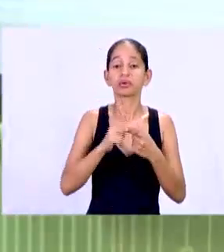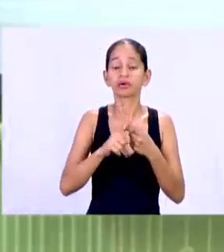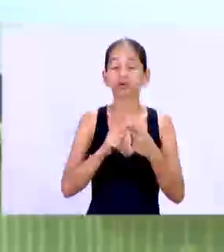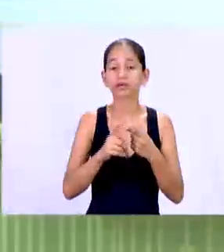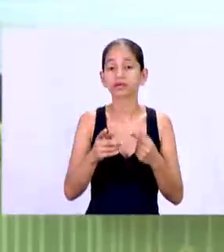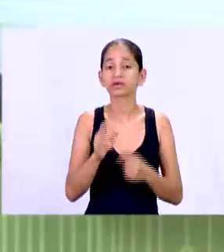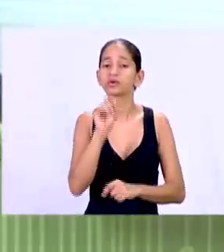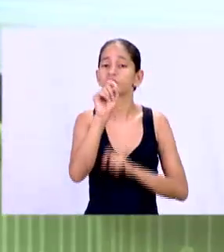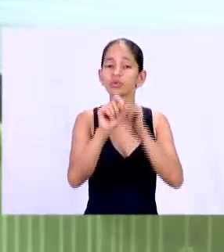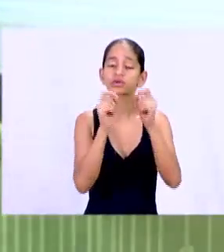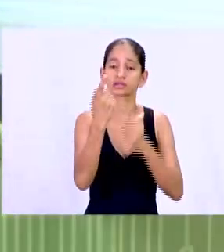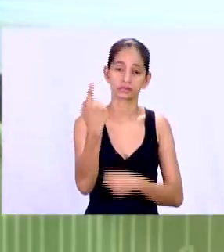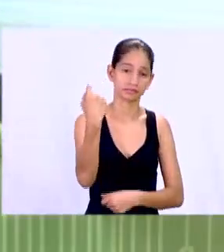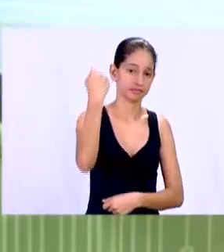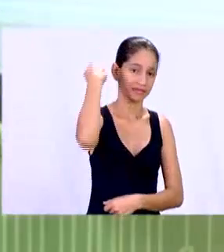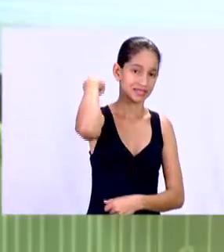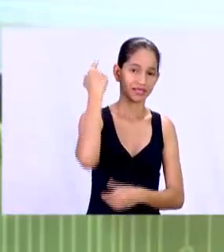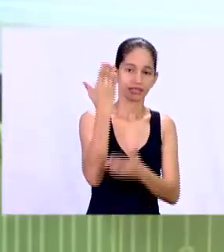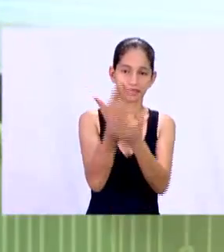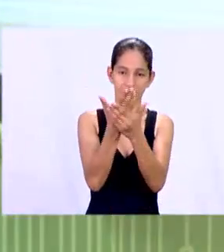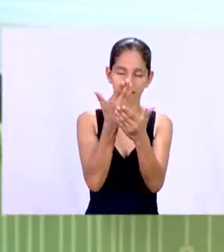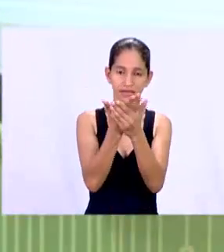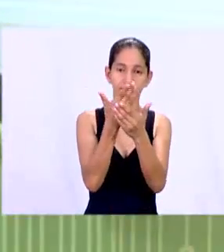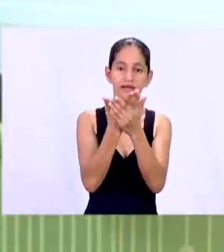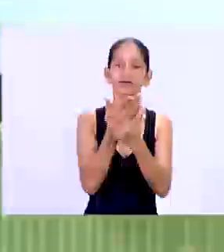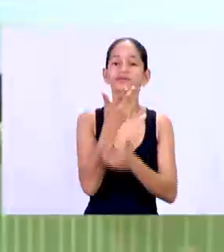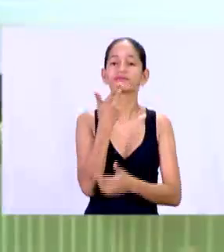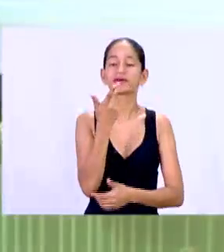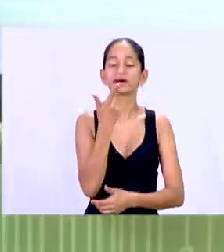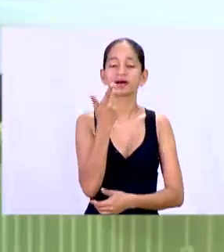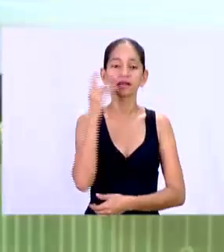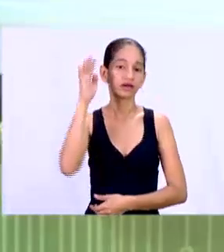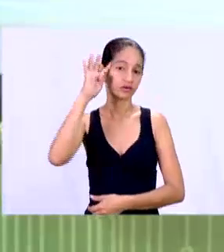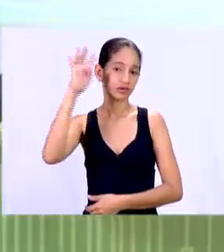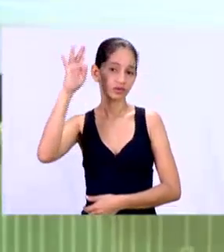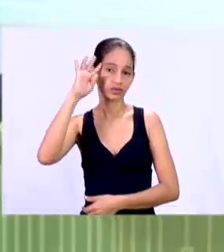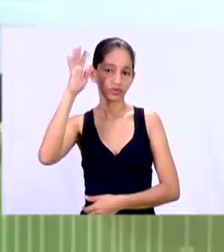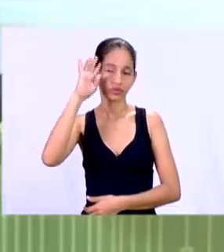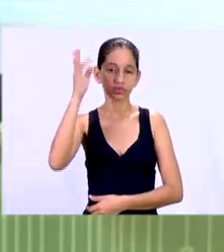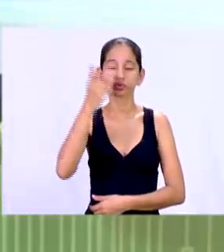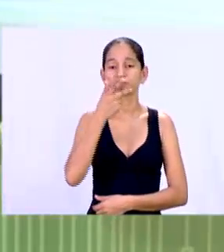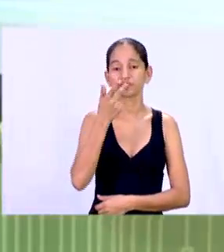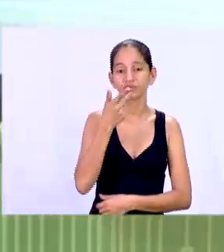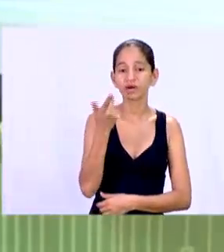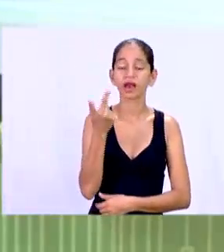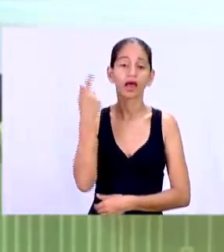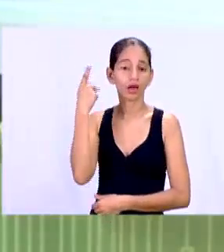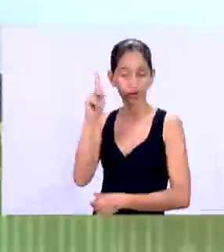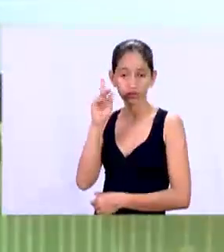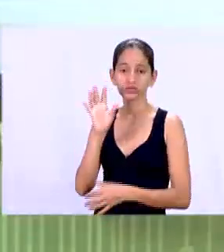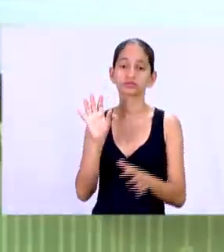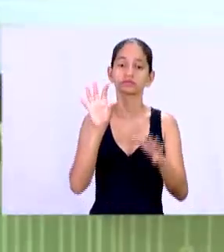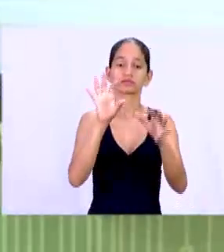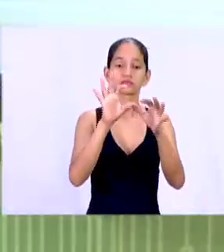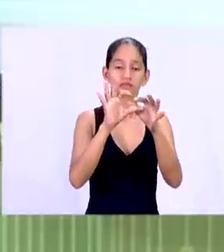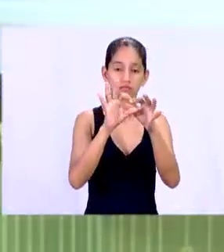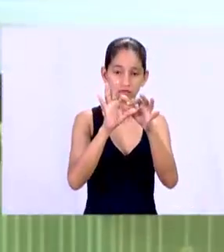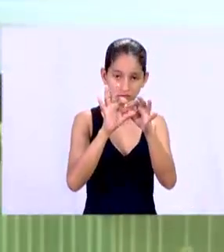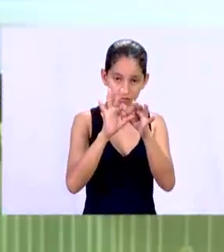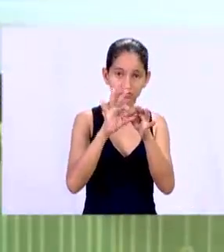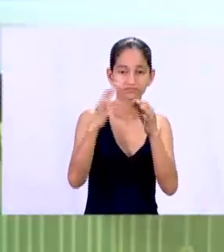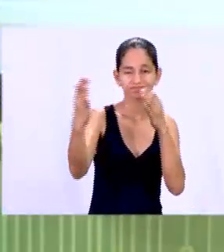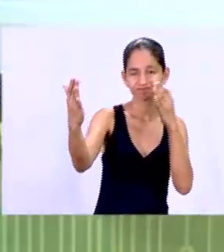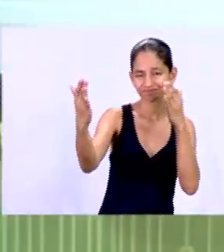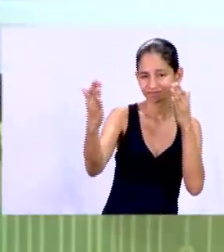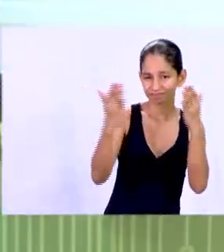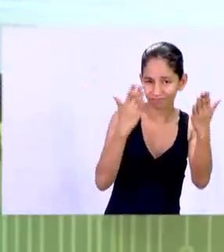o que na aula passada, quando a gente falou de Kant, né, ele fala do imperativo categórico. Vou comparar